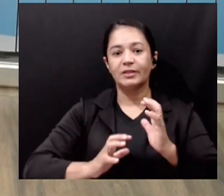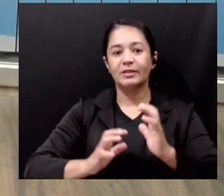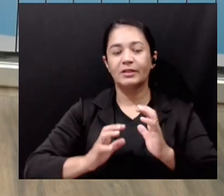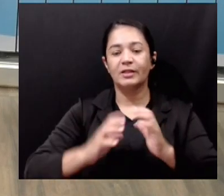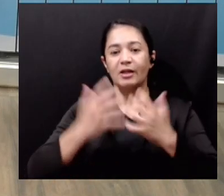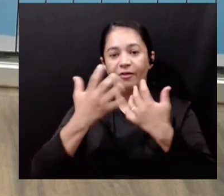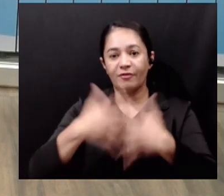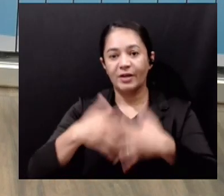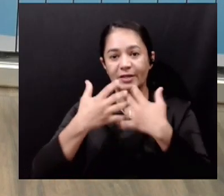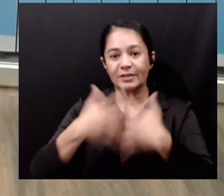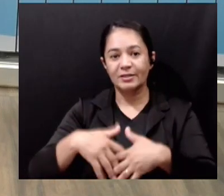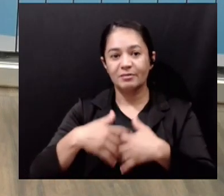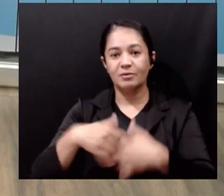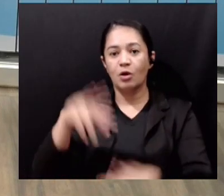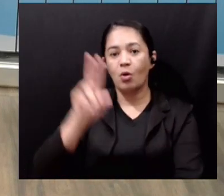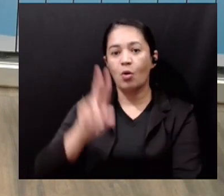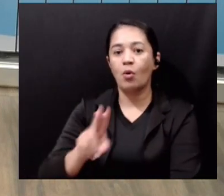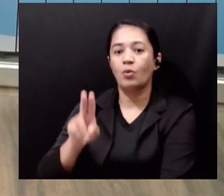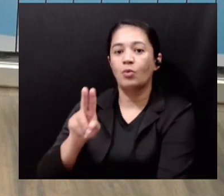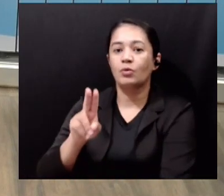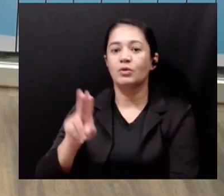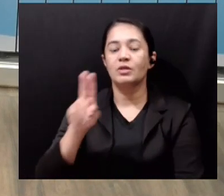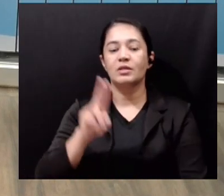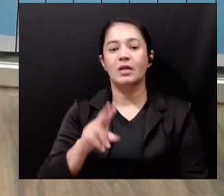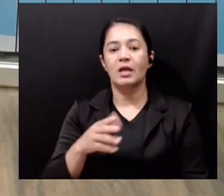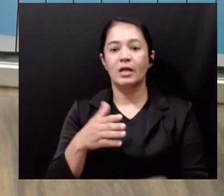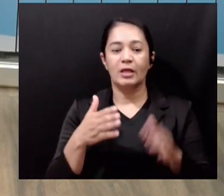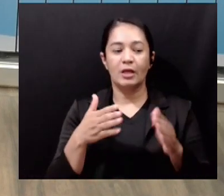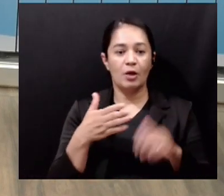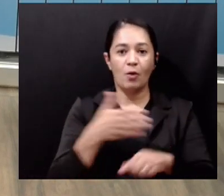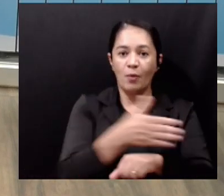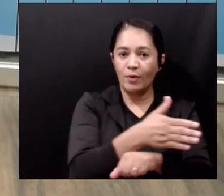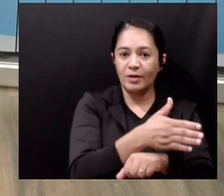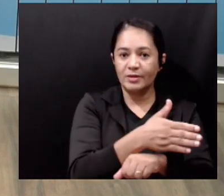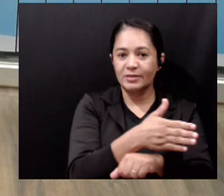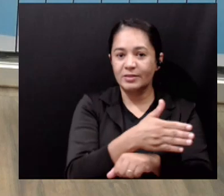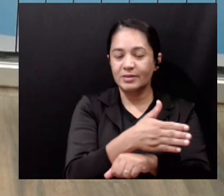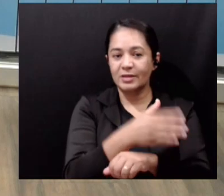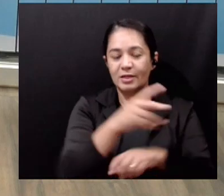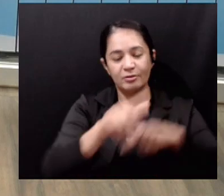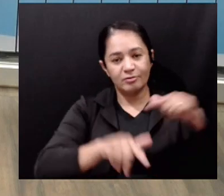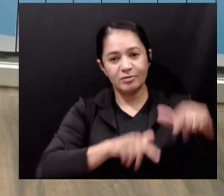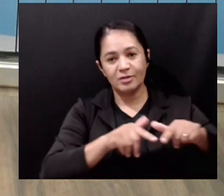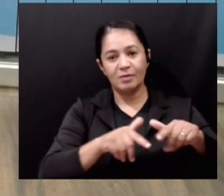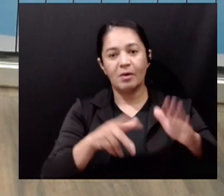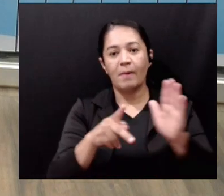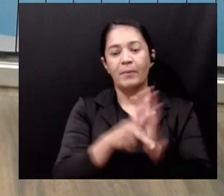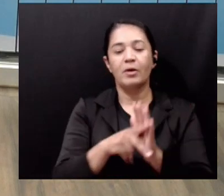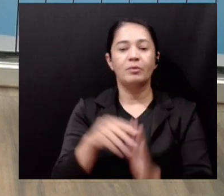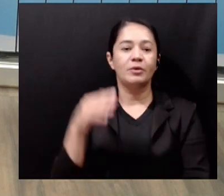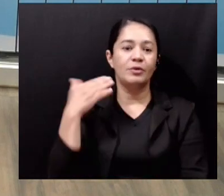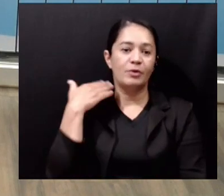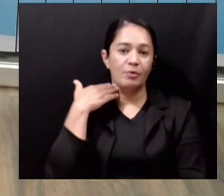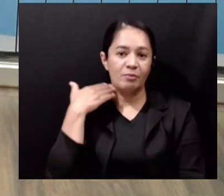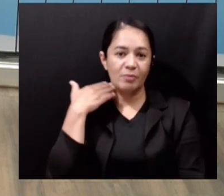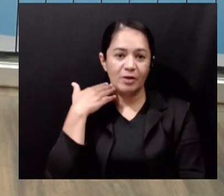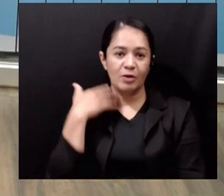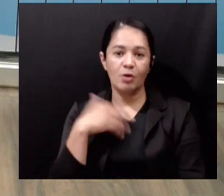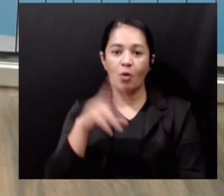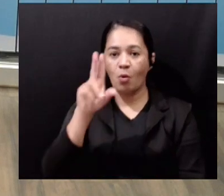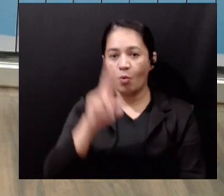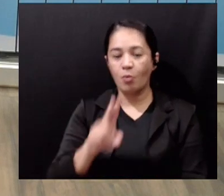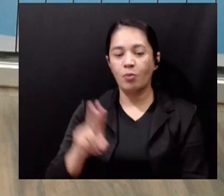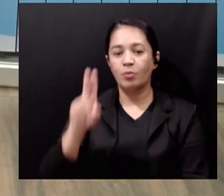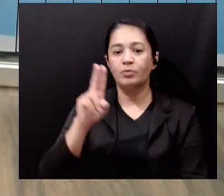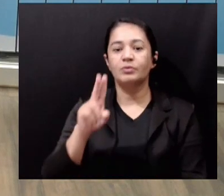nos casos em que o acesso aos serviços oferecidos pelos bancos dependa da utilização do celular.